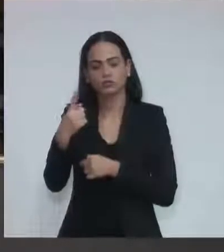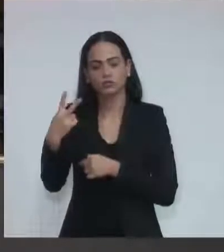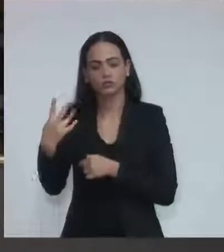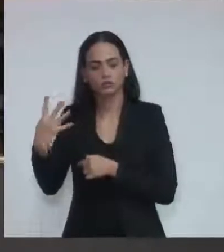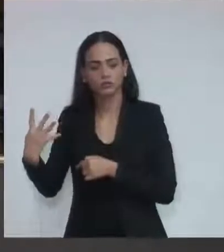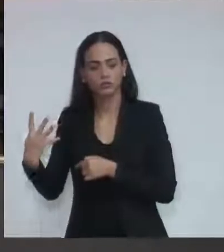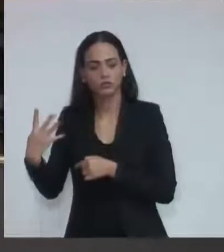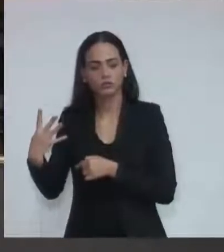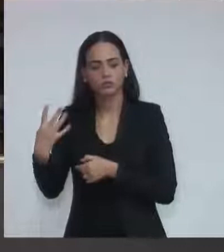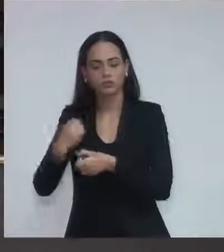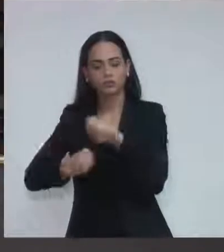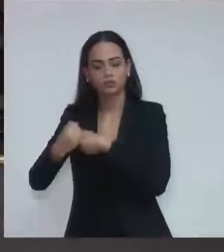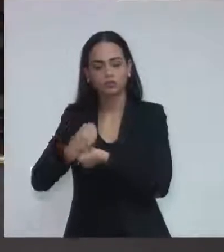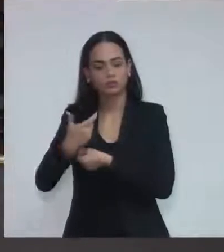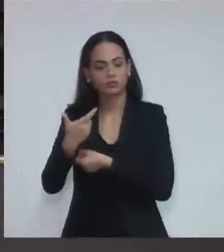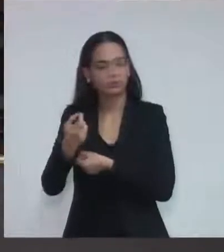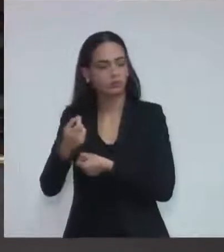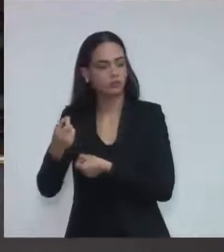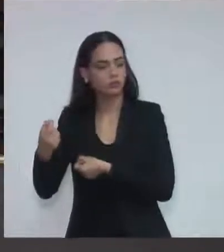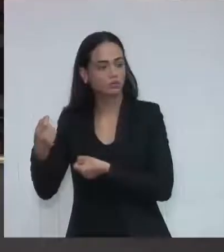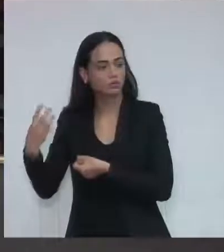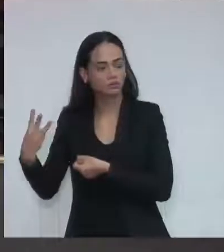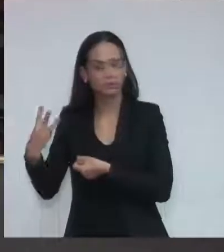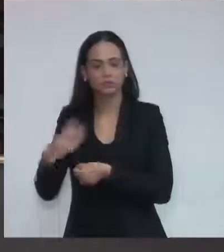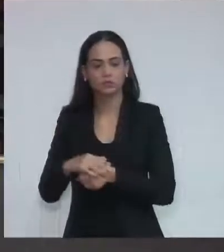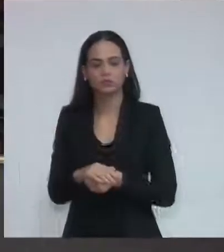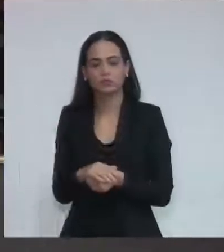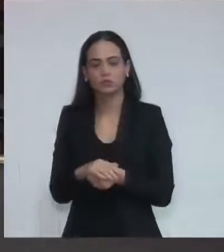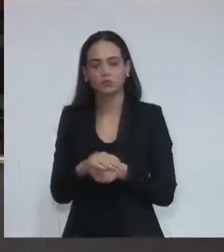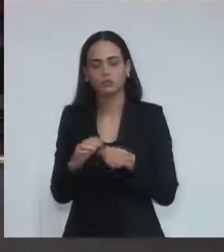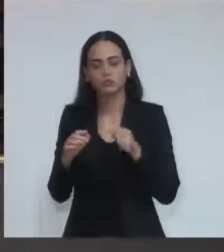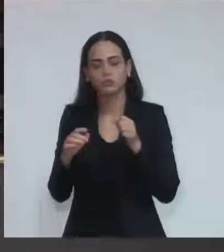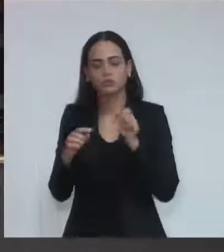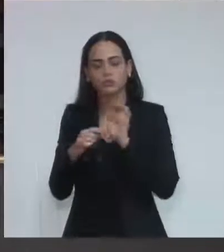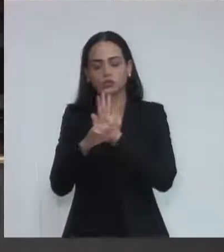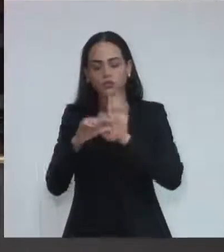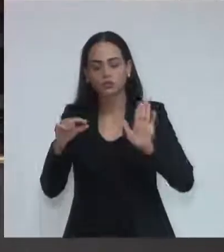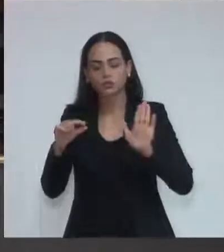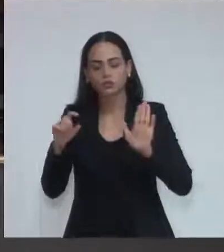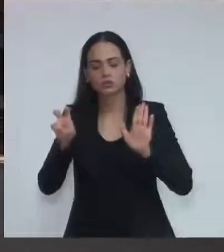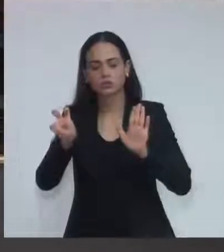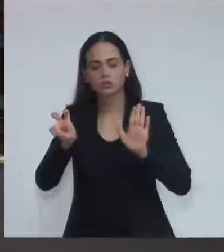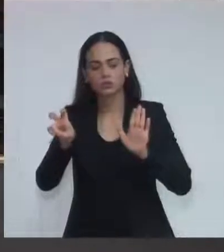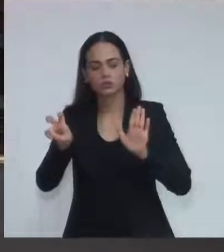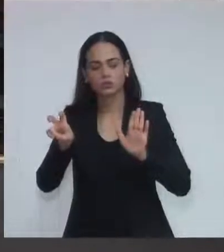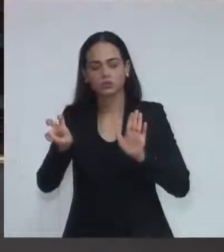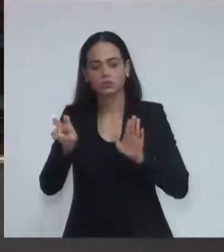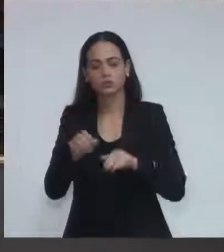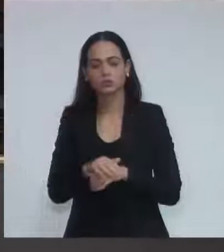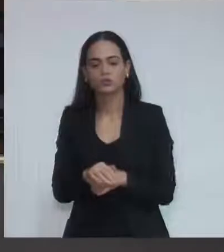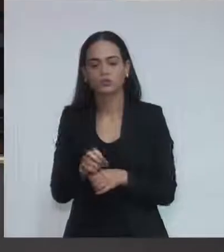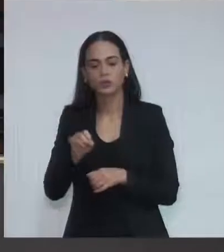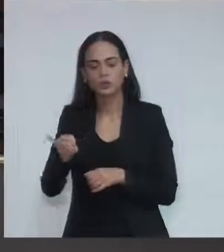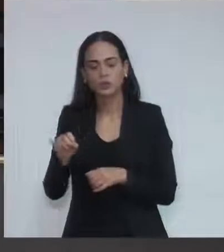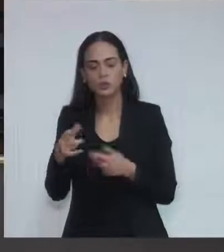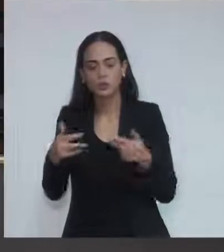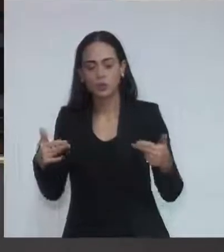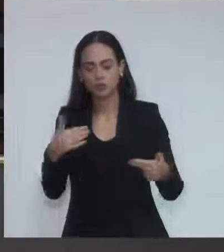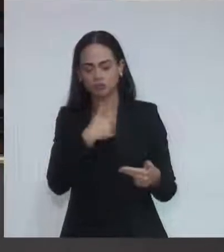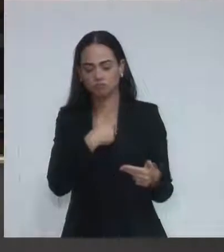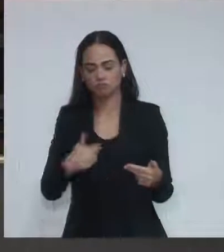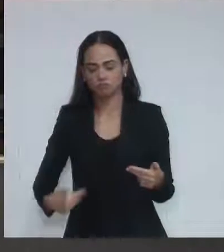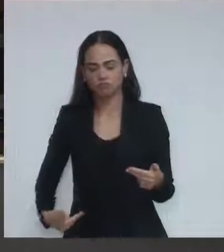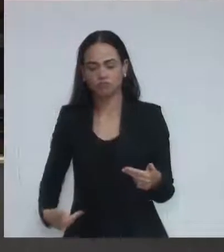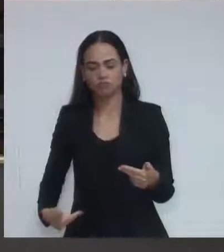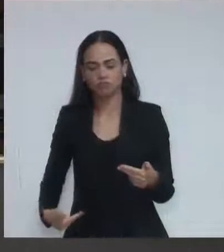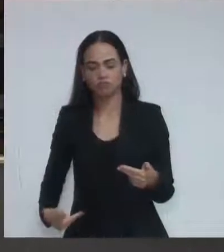a pena de demissão aplicada nos casos de, inciso 5, lesão aos cofres públicos e dilapidação do patrimônio municipal,